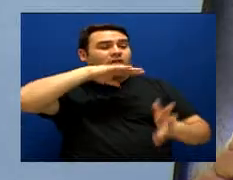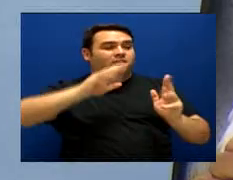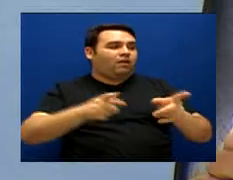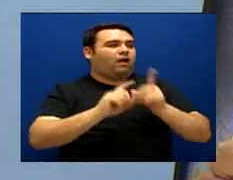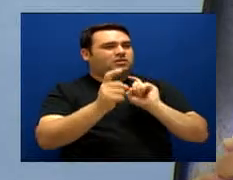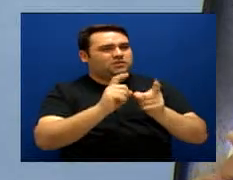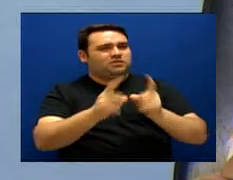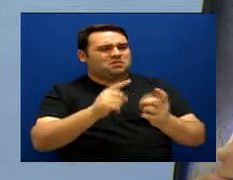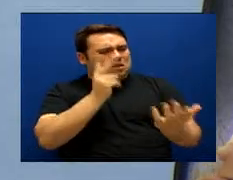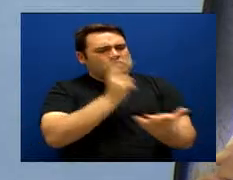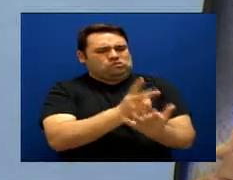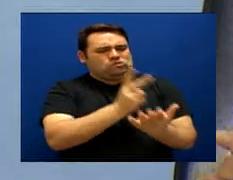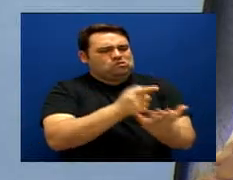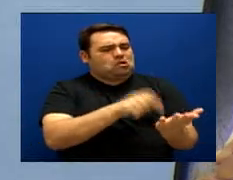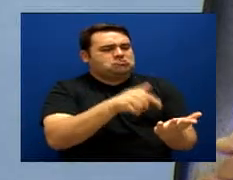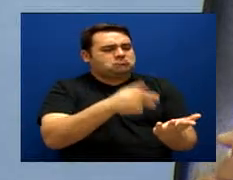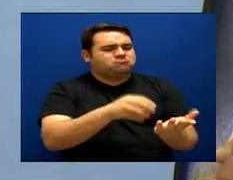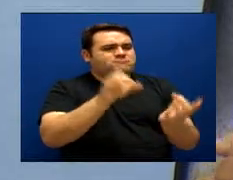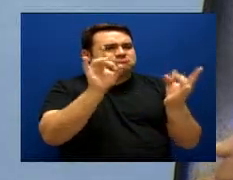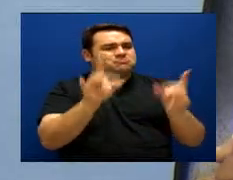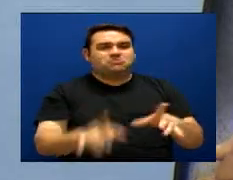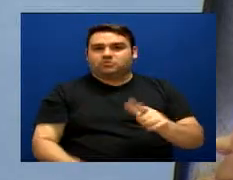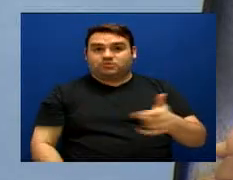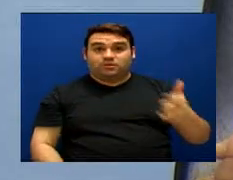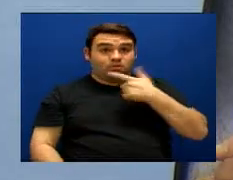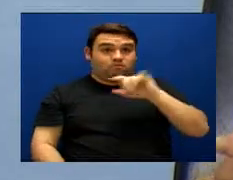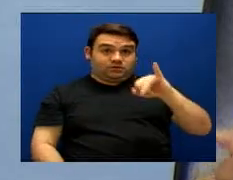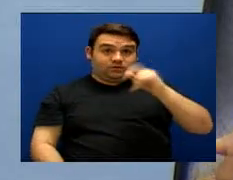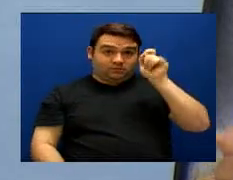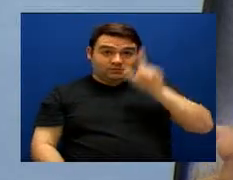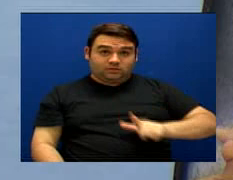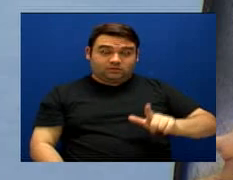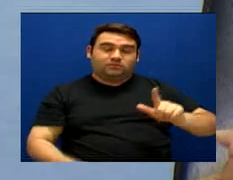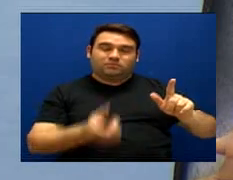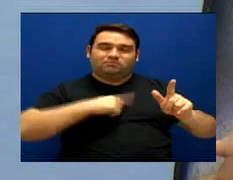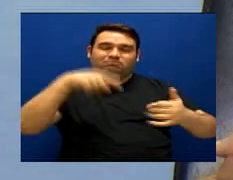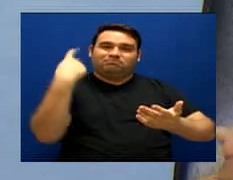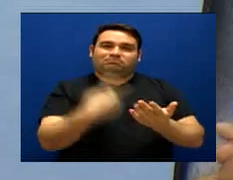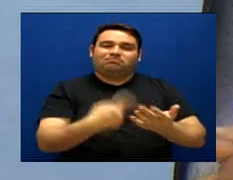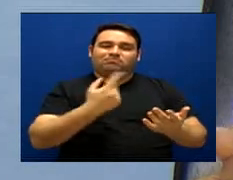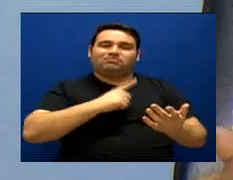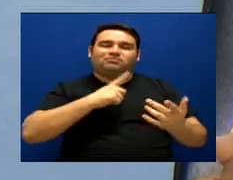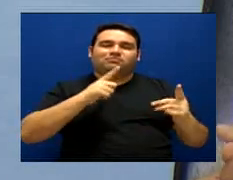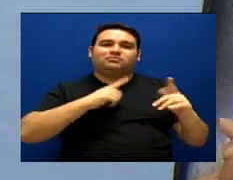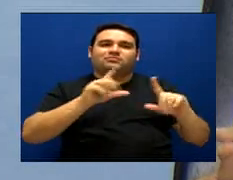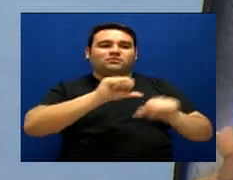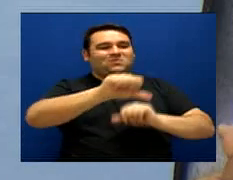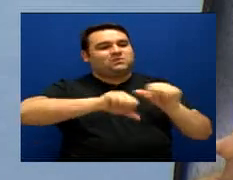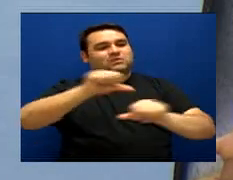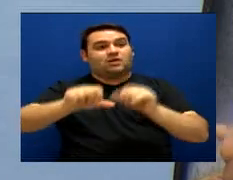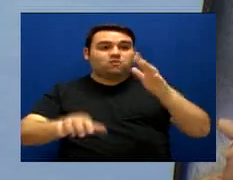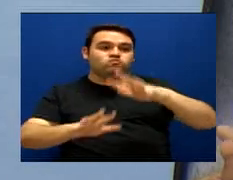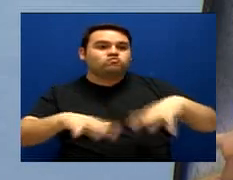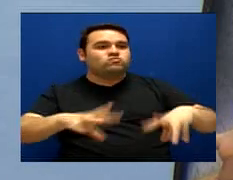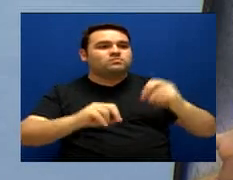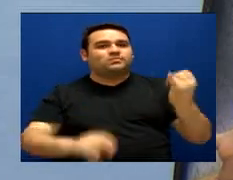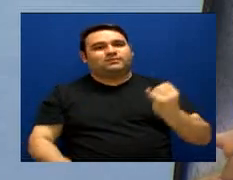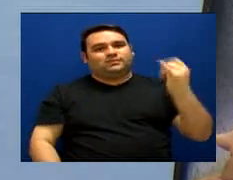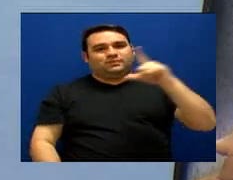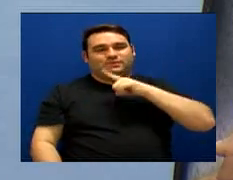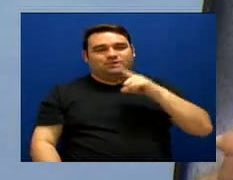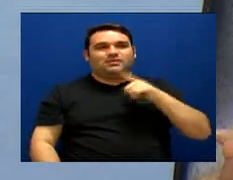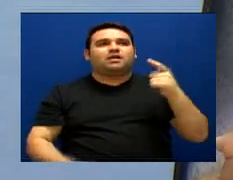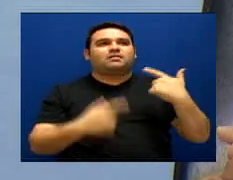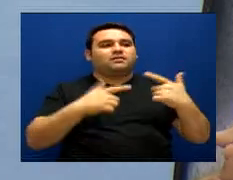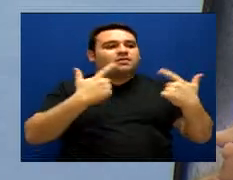estamos cansados de fazer reunião e nada sai do papel. E o Gessé se comprometeu a lutar junto com a gente e transformar. Eu acho que tudo é importante, principalmente